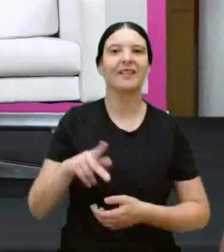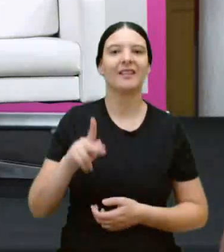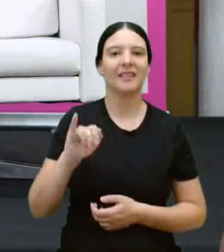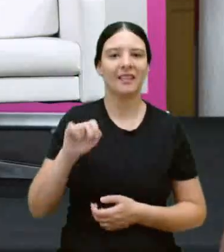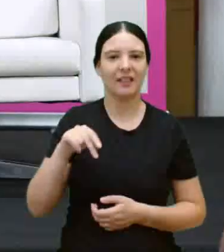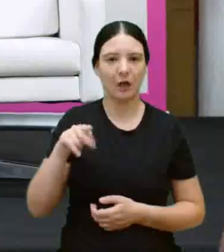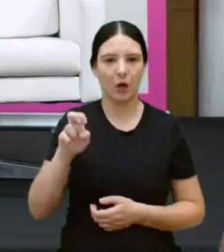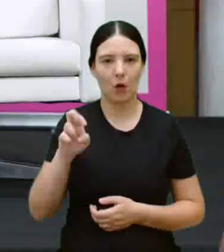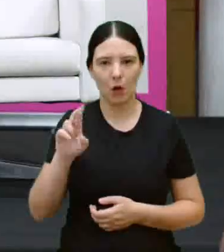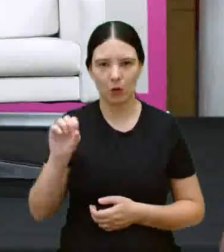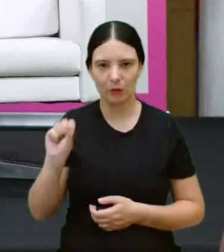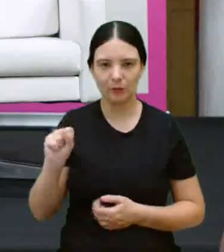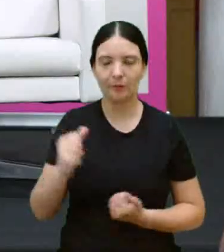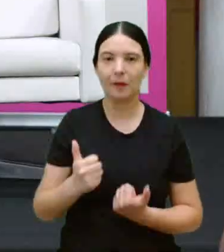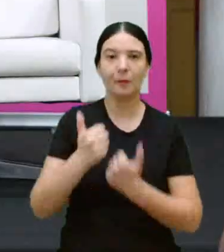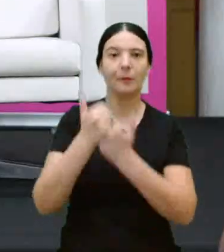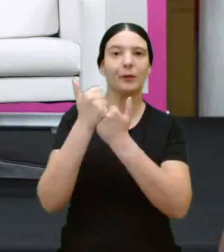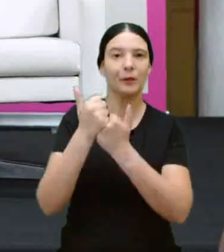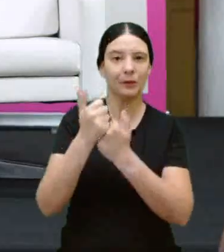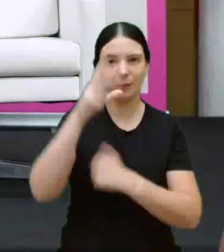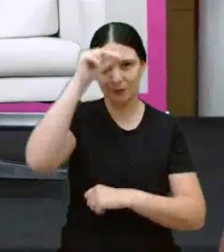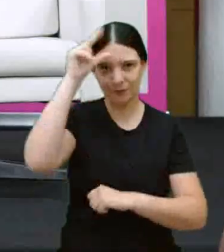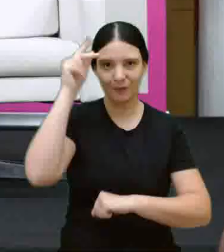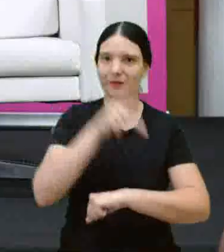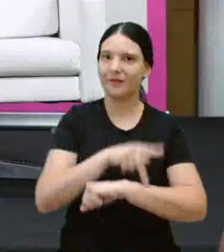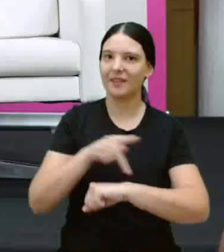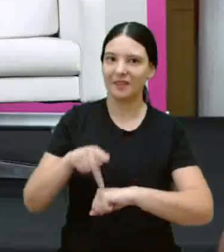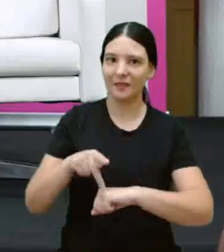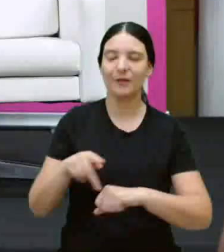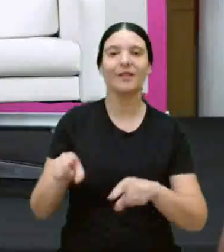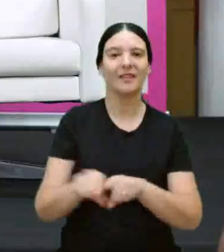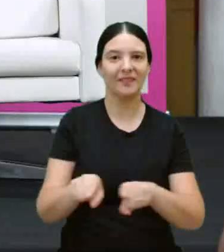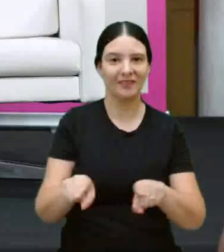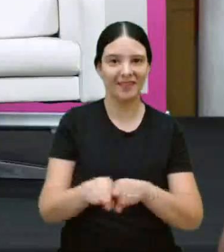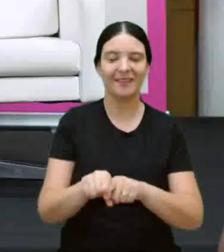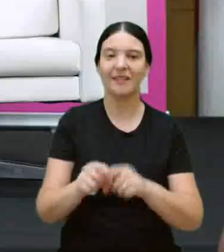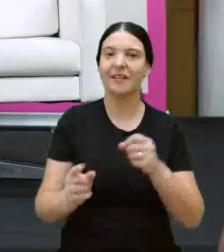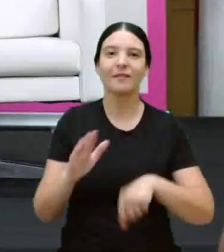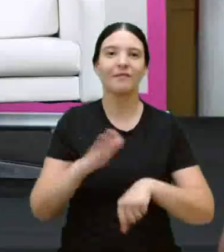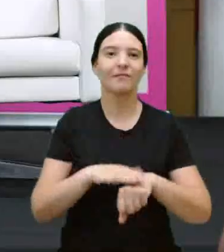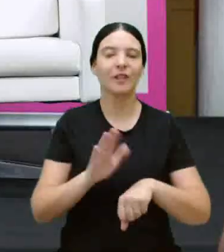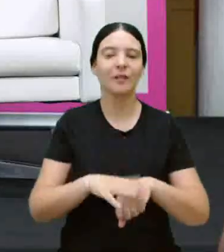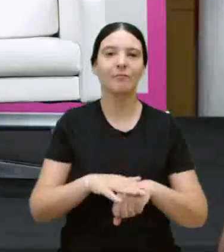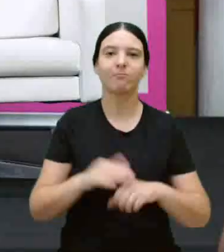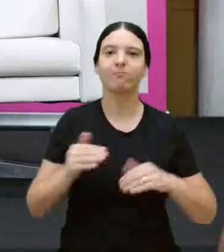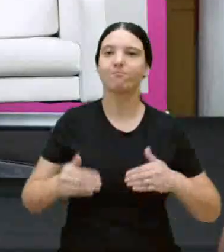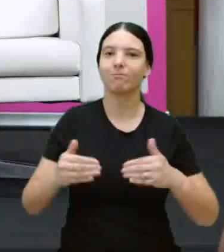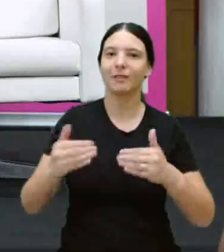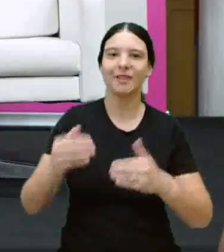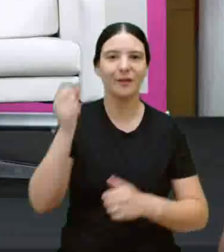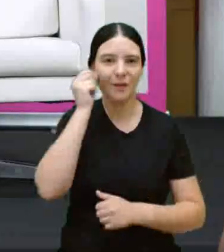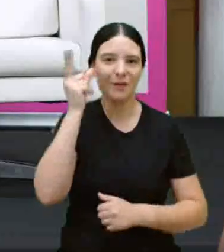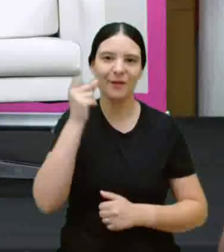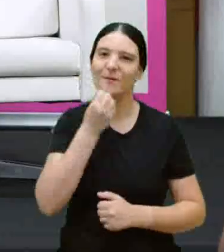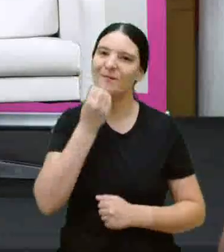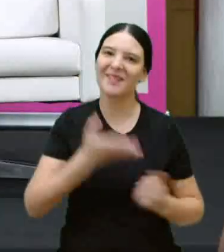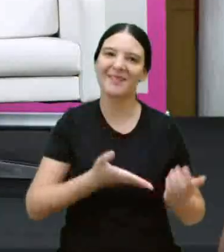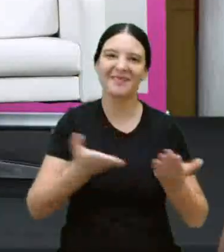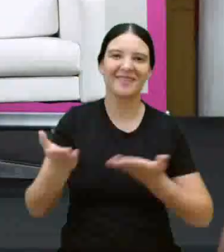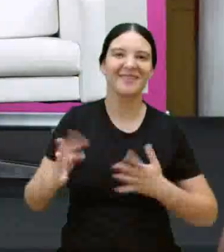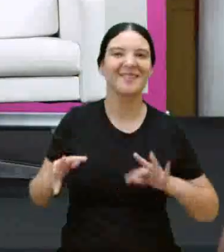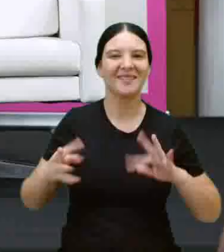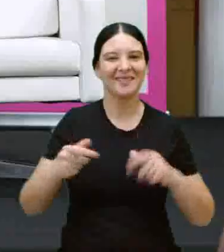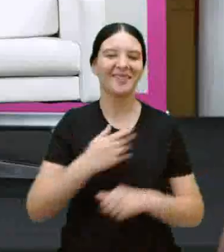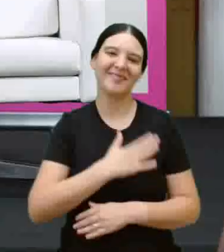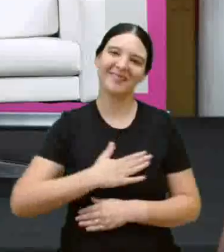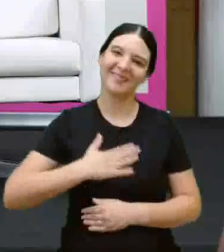Prefeitura Municipal de Paracatu e realização do Ministério da Cultura. Sejam todos bem-vindos. É um prazer ter vocês